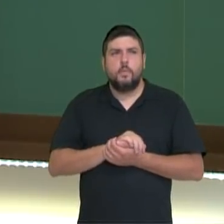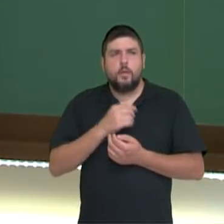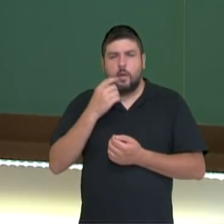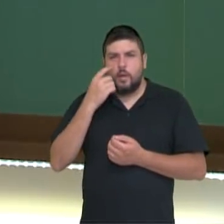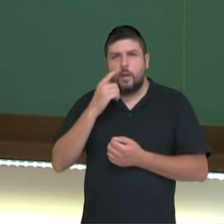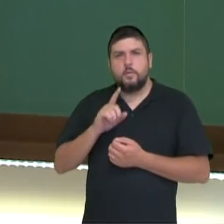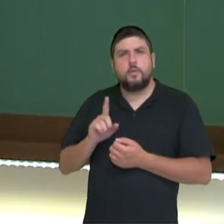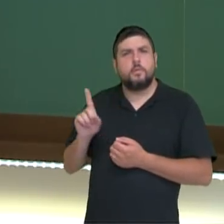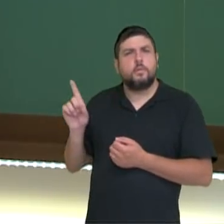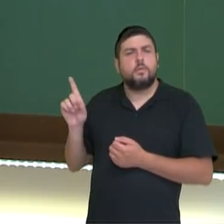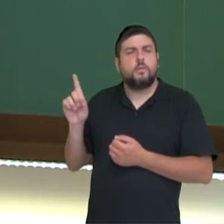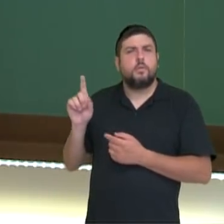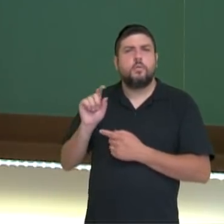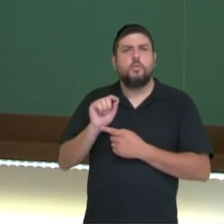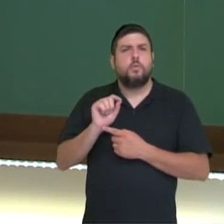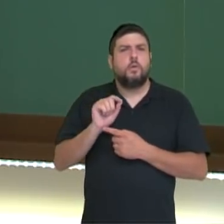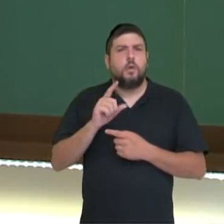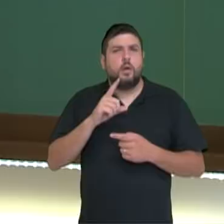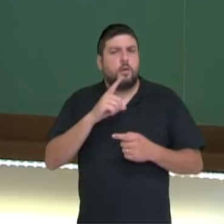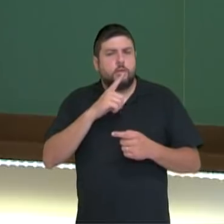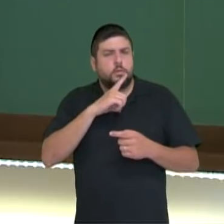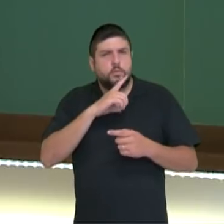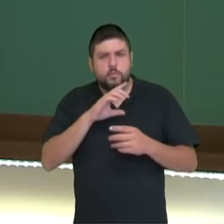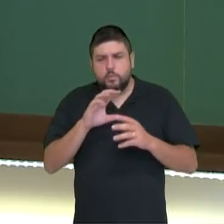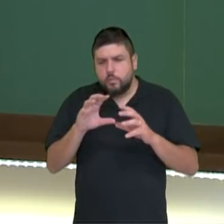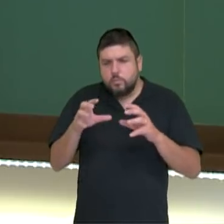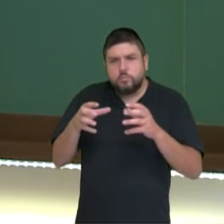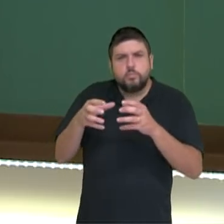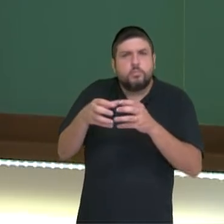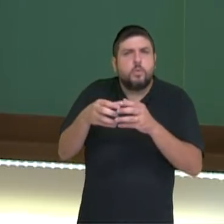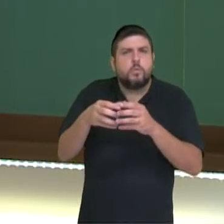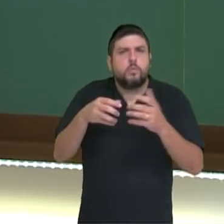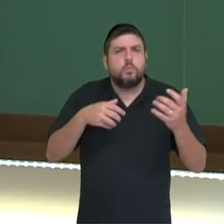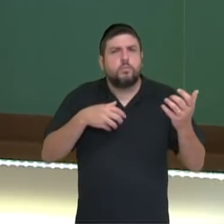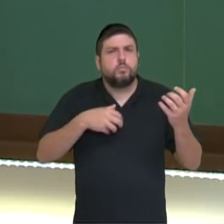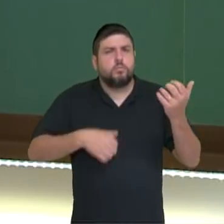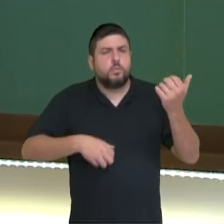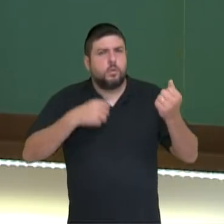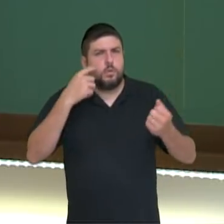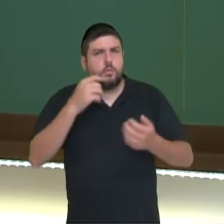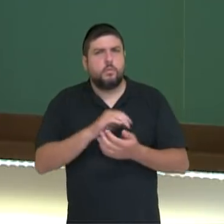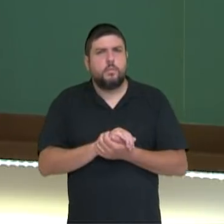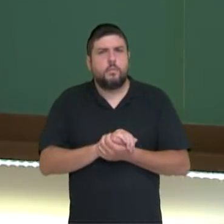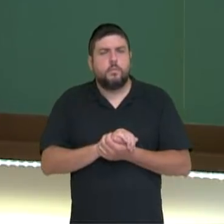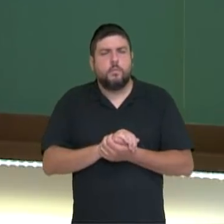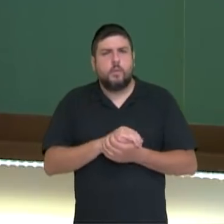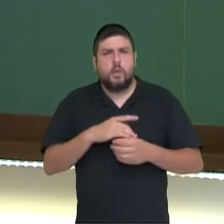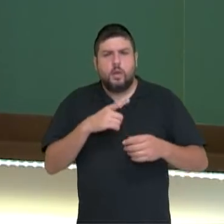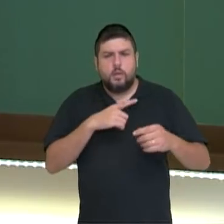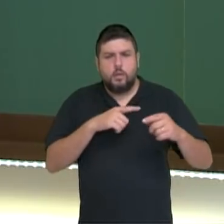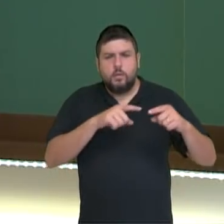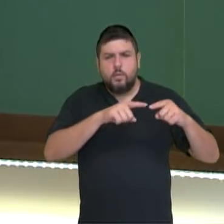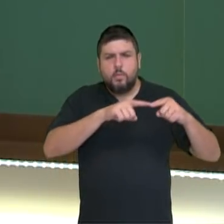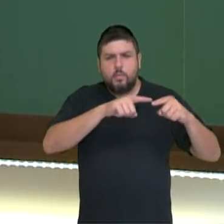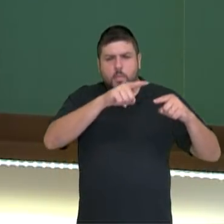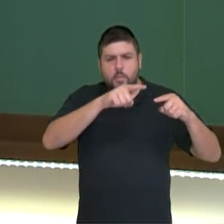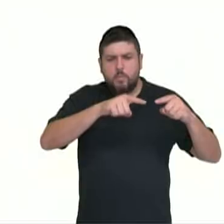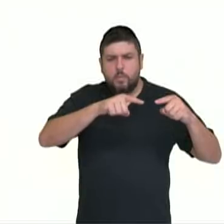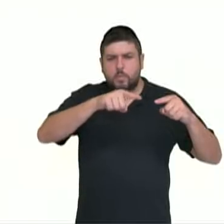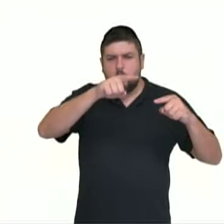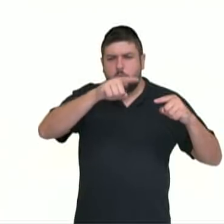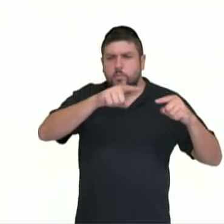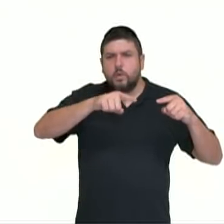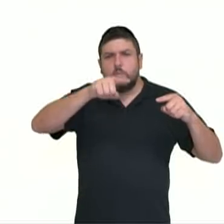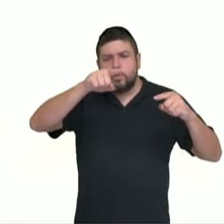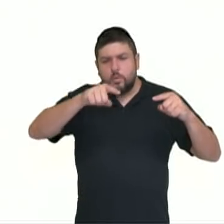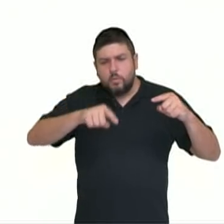de sons ocorrendo ao mesmo tempo e cada onda a seguir